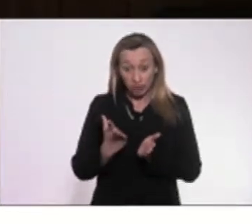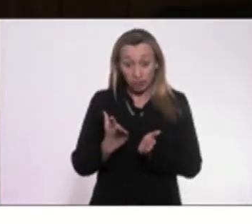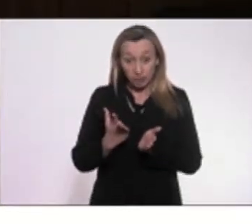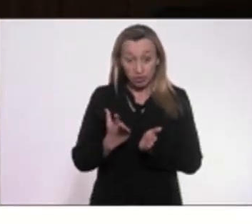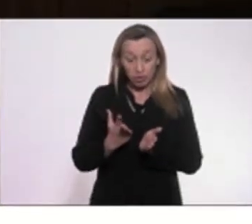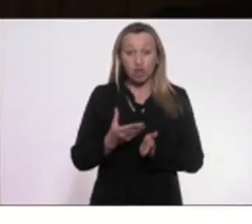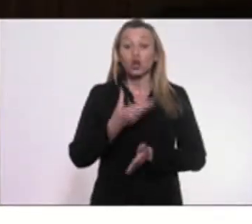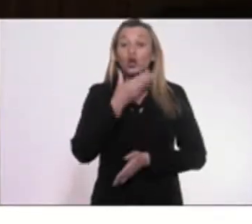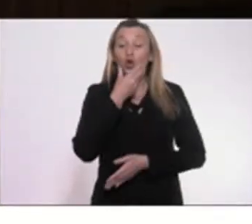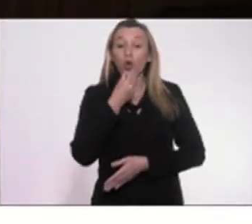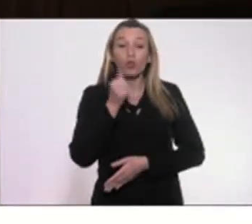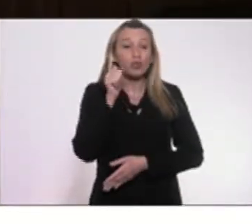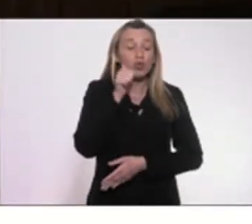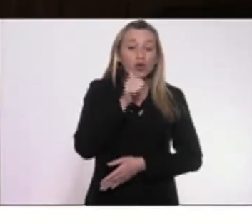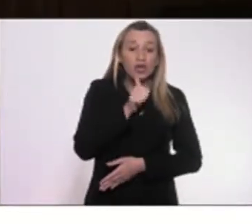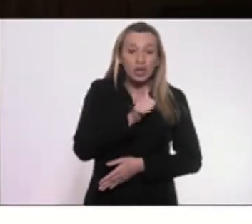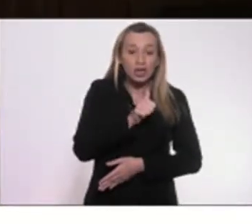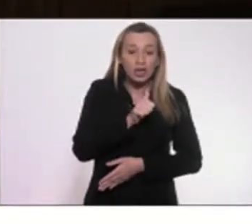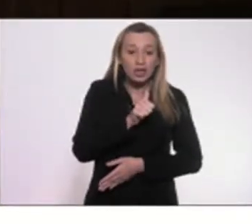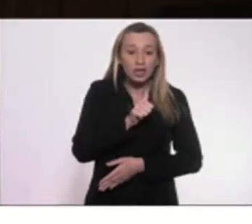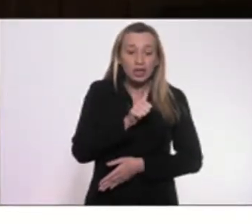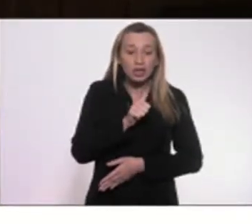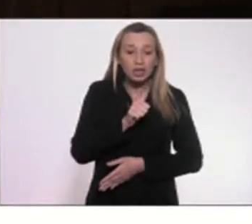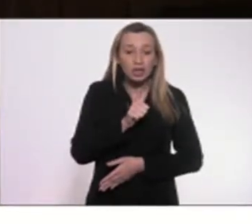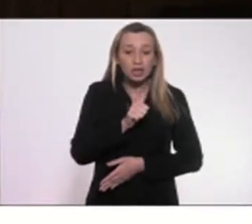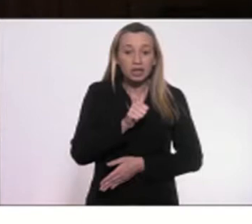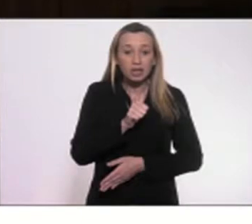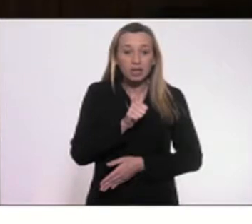que homem e mulher se reproduzirão.